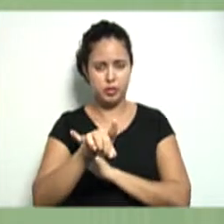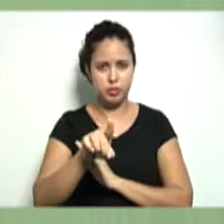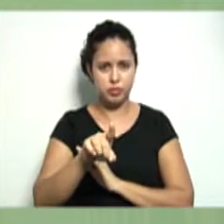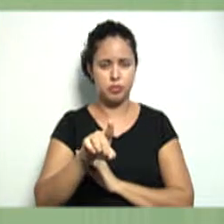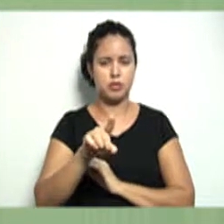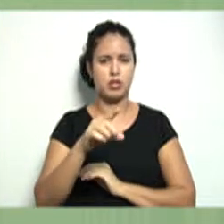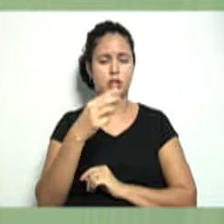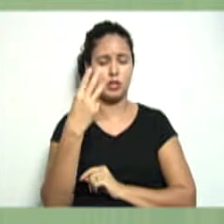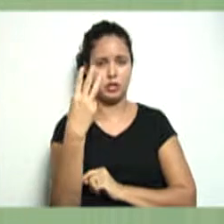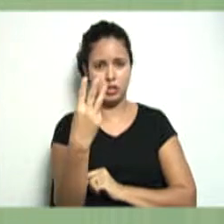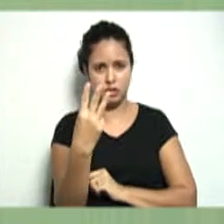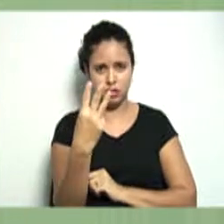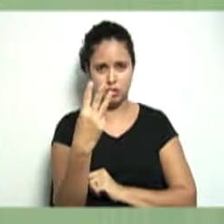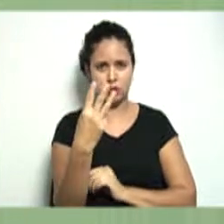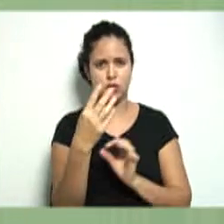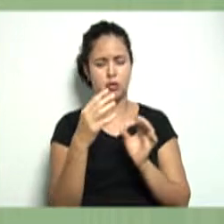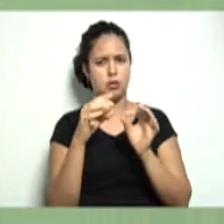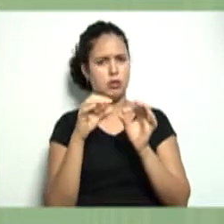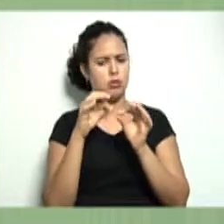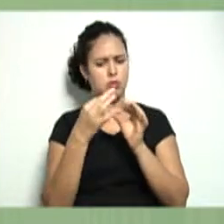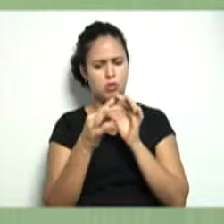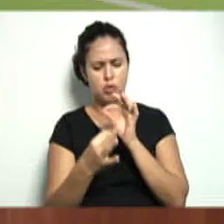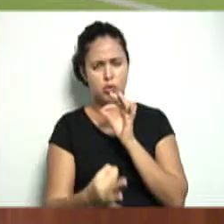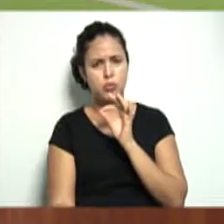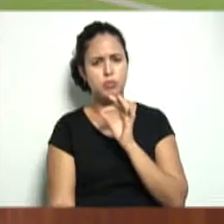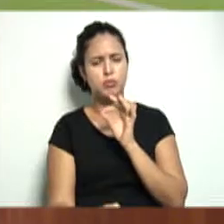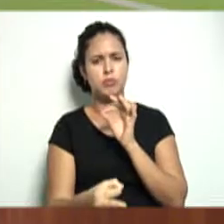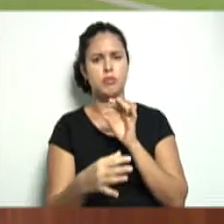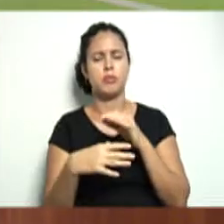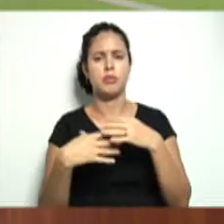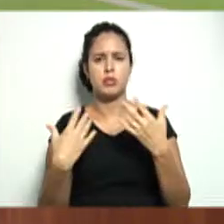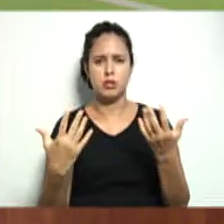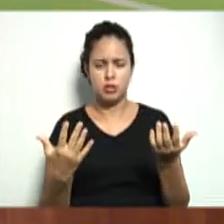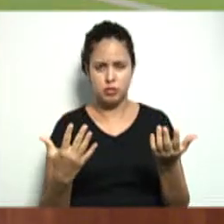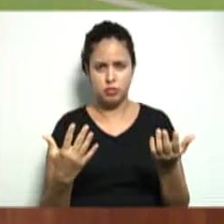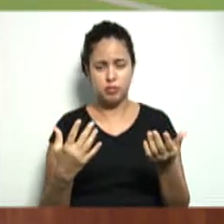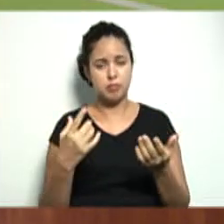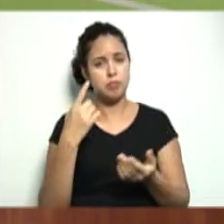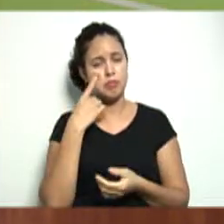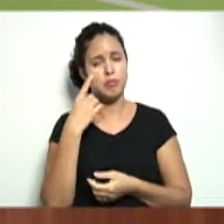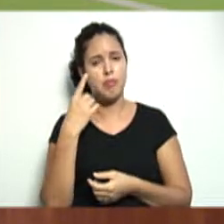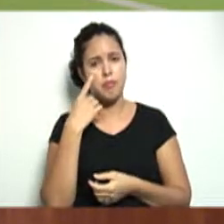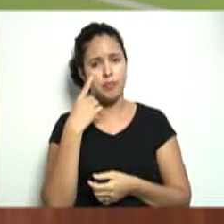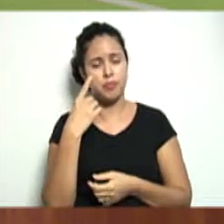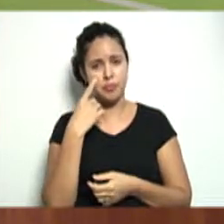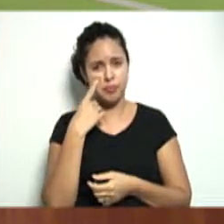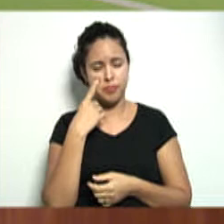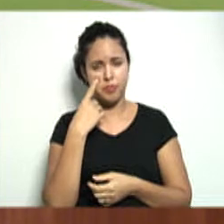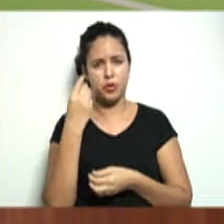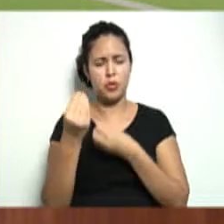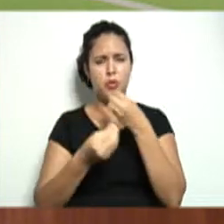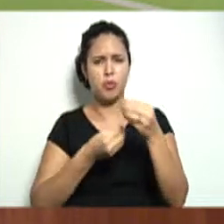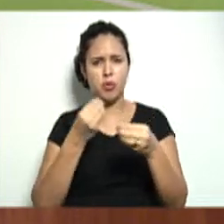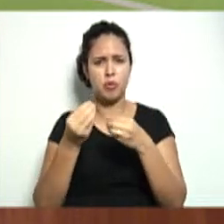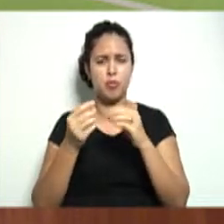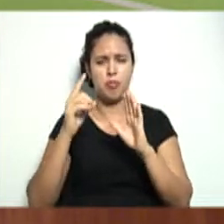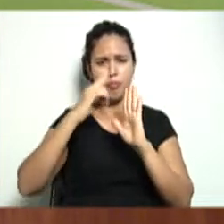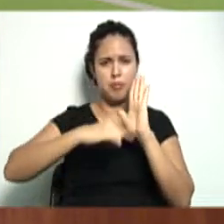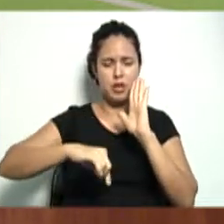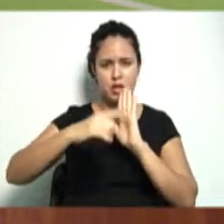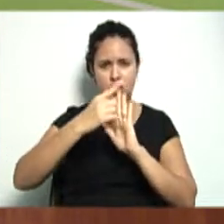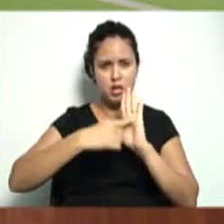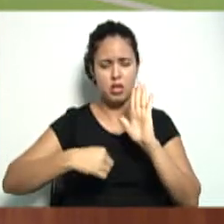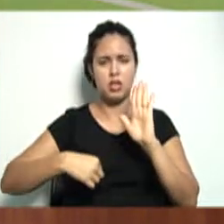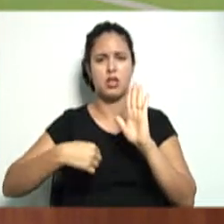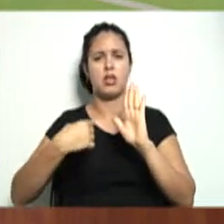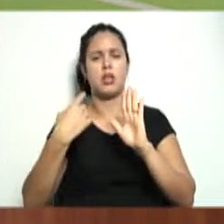questão longa, fiquemos atentos, longa, e é muito prazerosa, porque sai desse negócio de ficar marcando